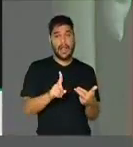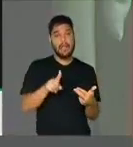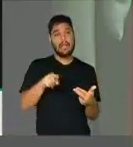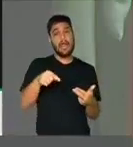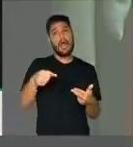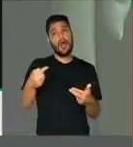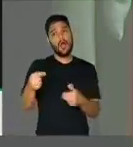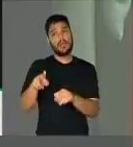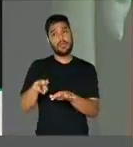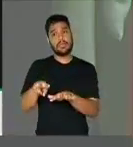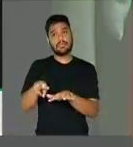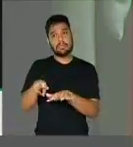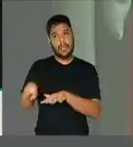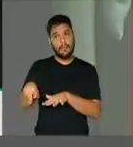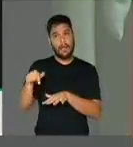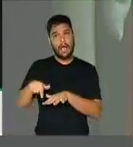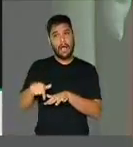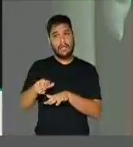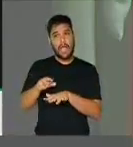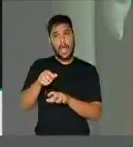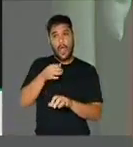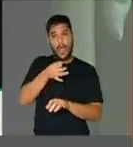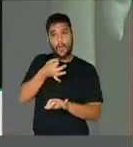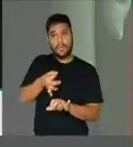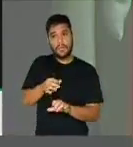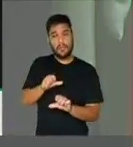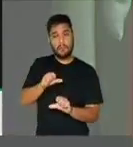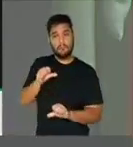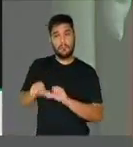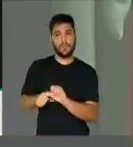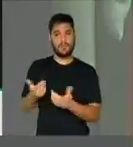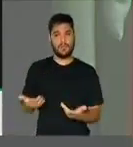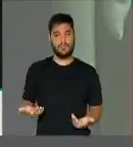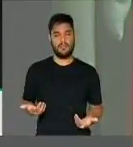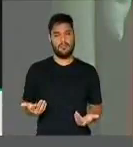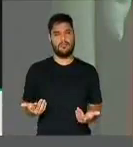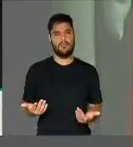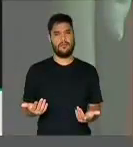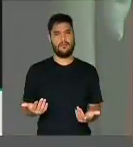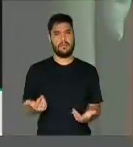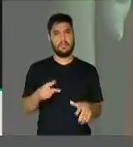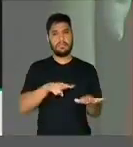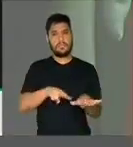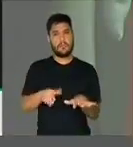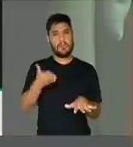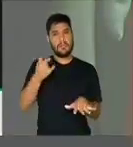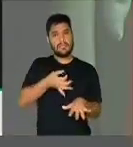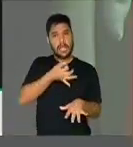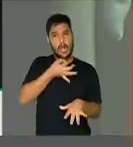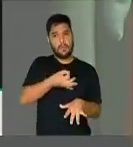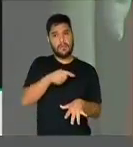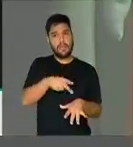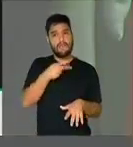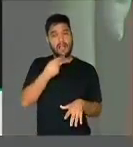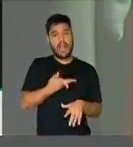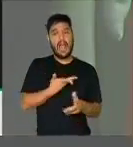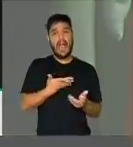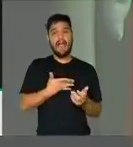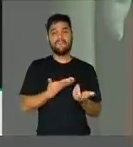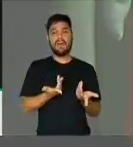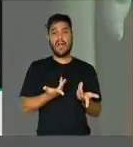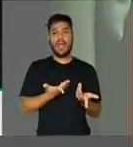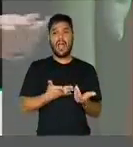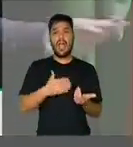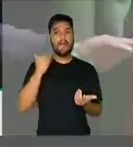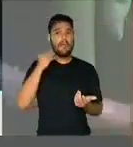fumaça e onde há fumaça, há fogo, ele fala outra. Semana passada ele disse que o seu sigilo